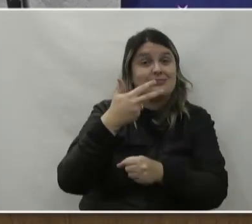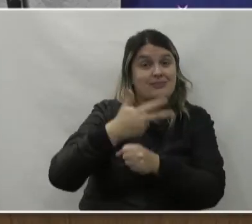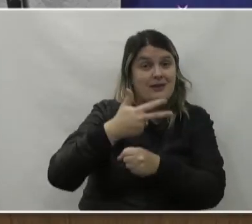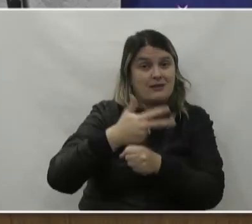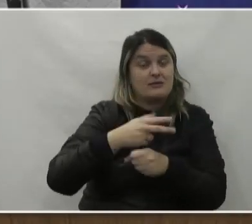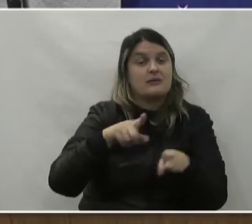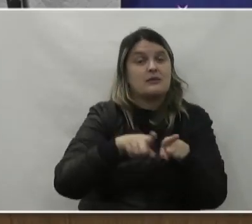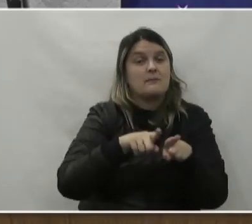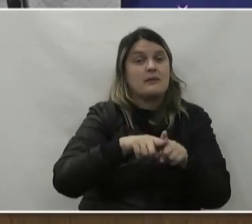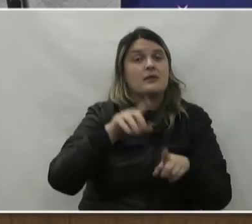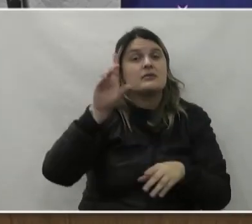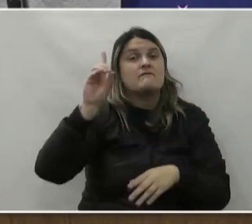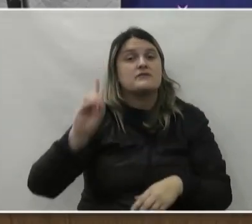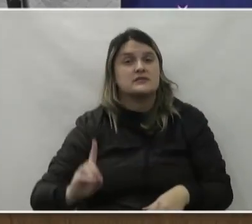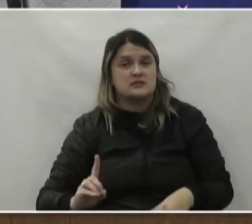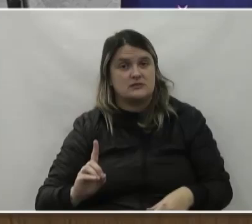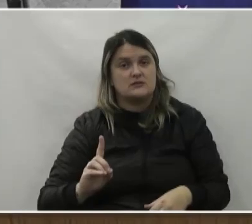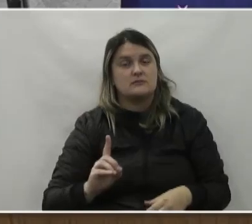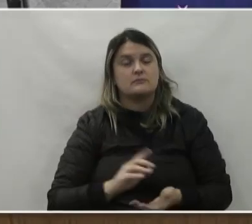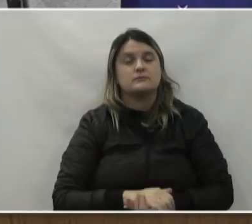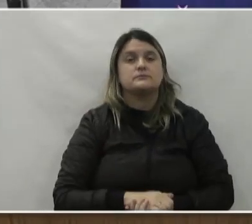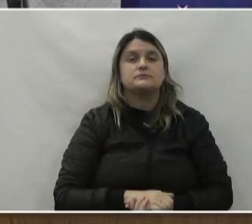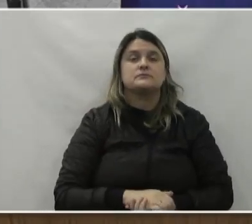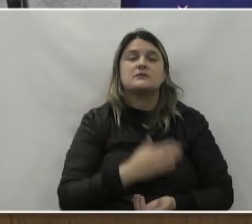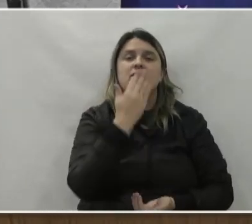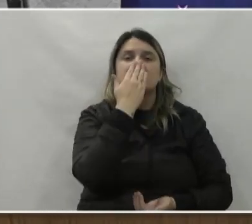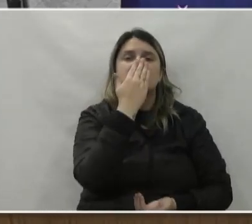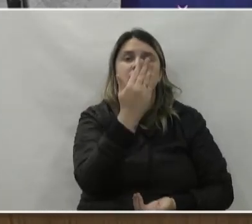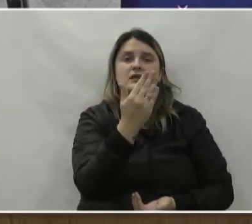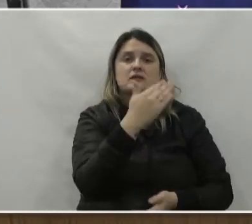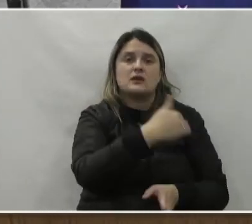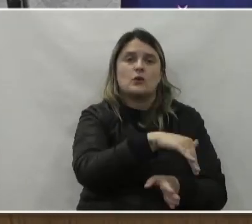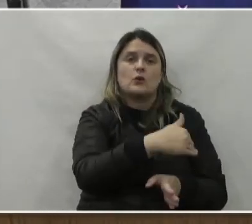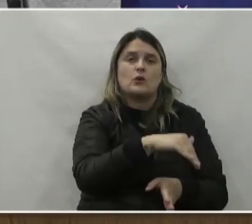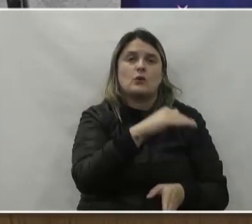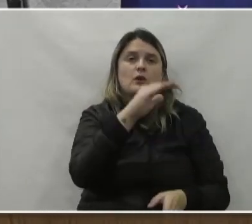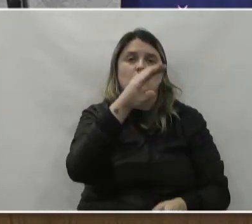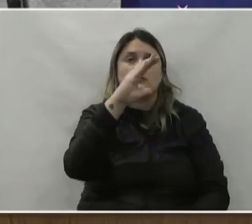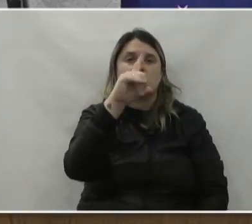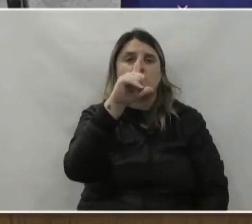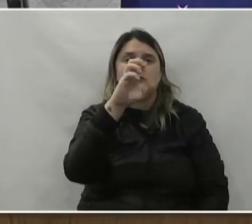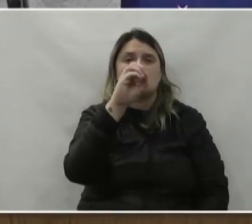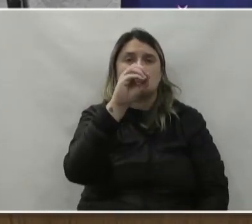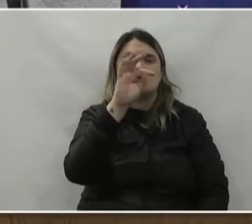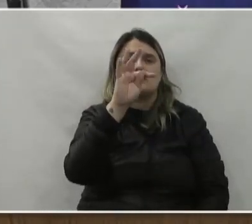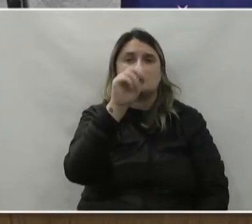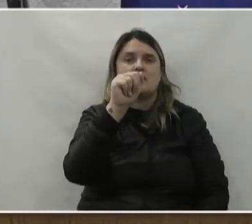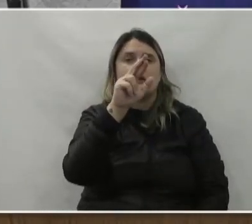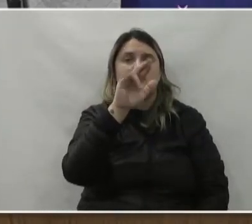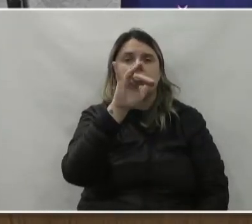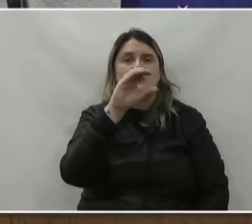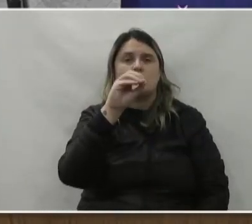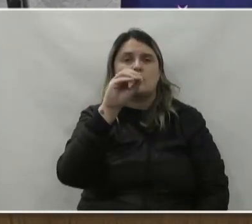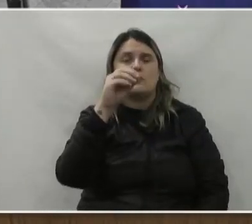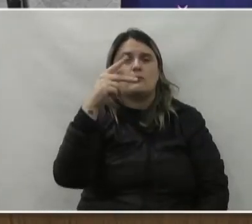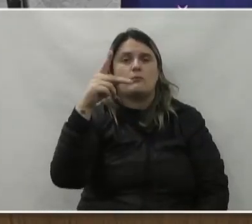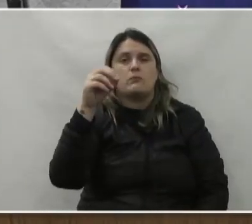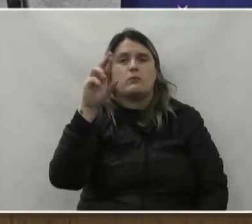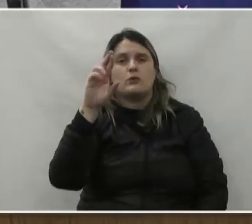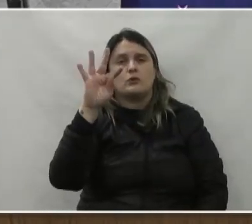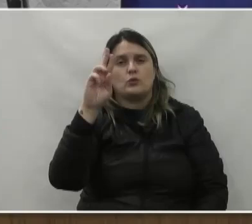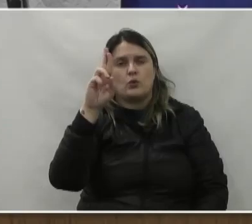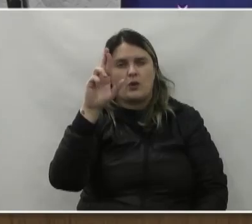com deficiência, em frente ao endereço Rua Otário Portugal, número 1252.